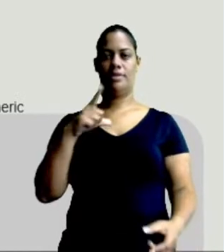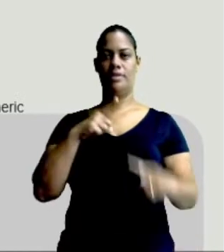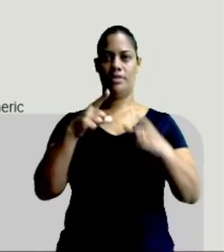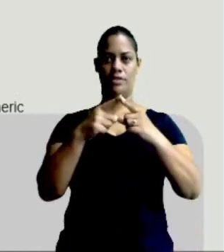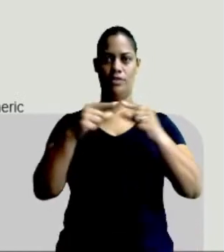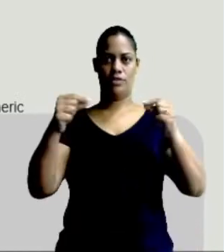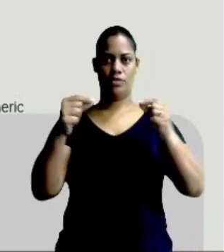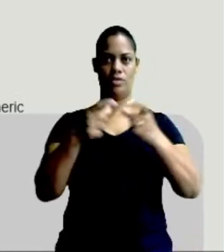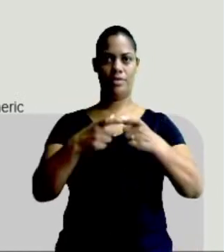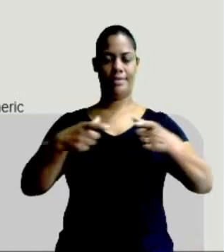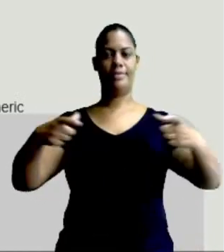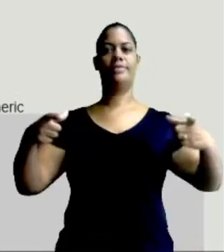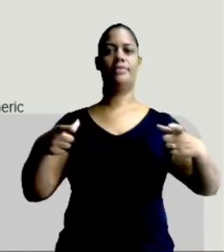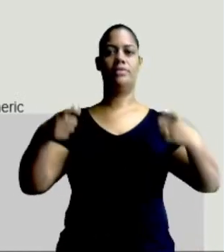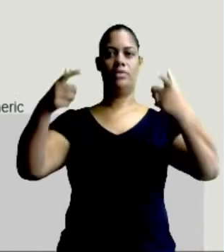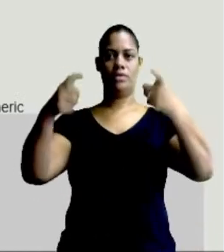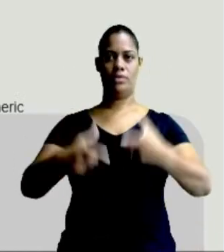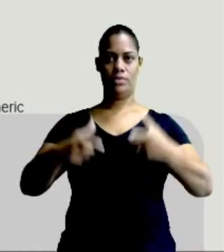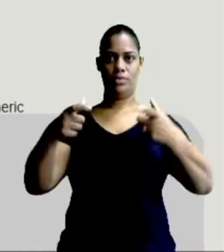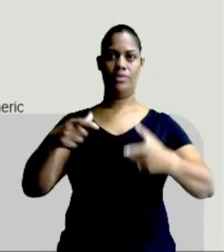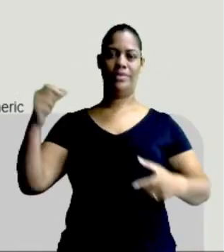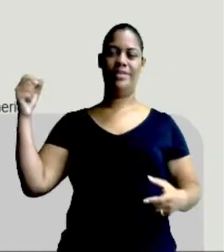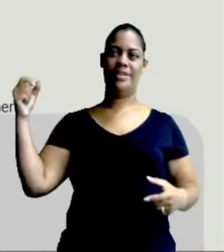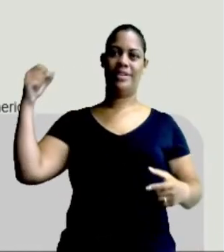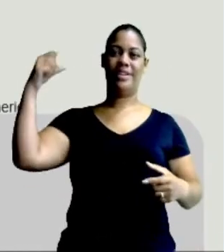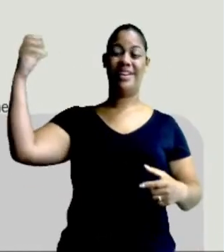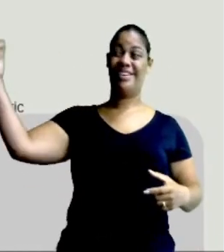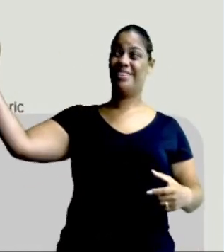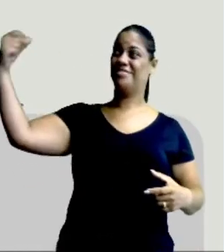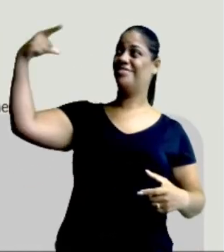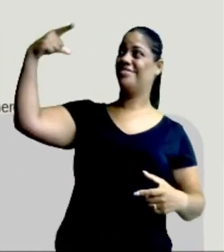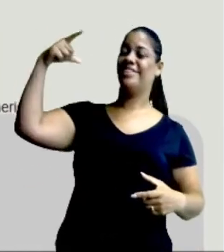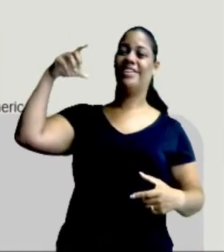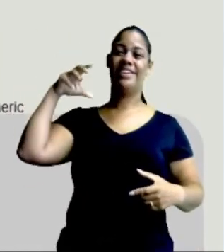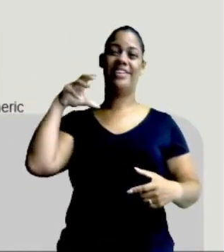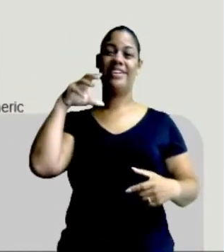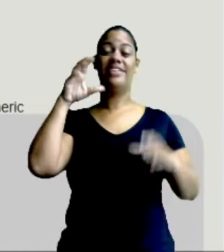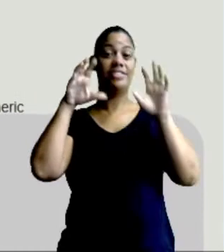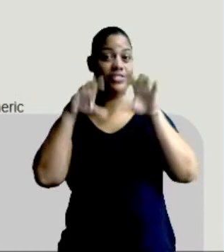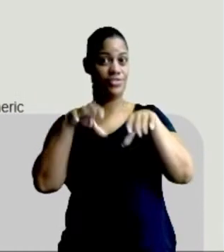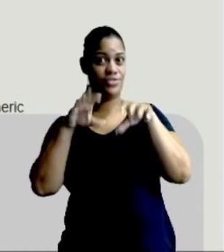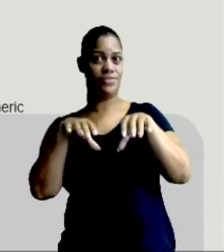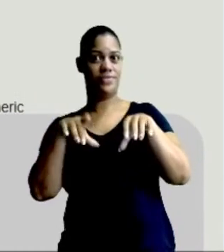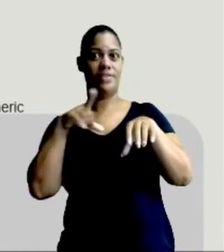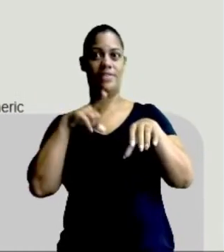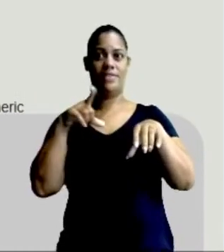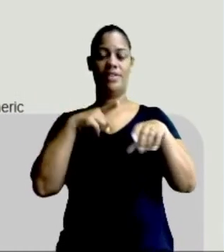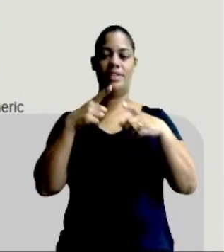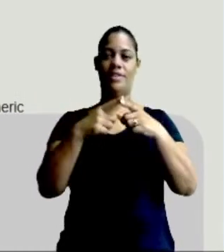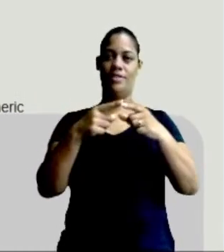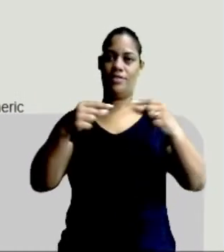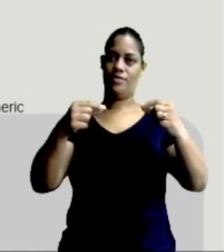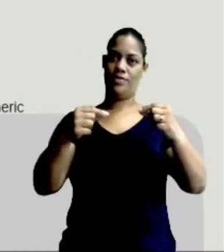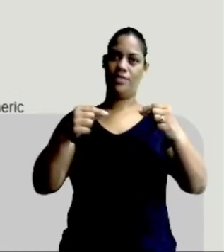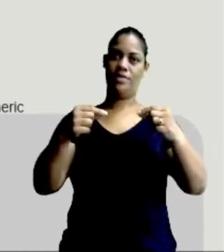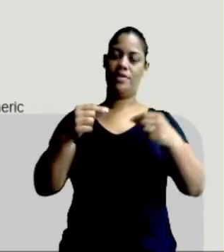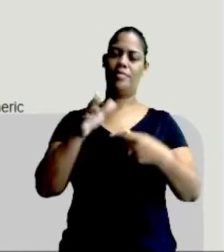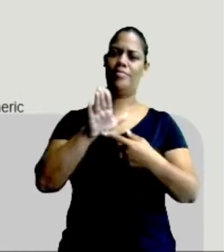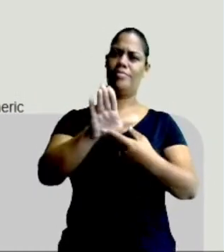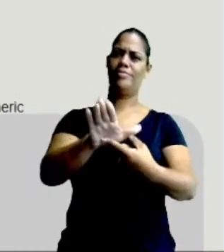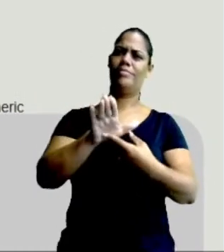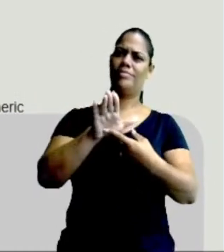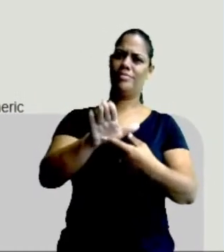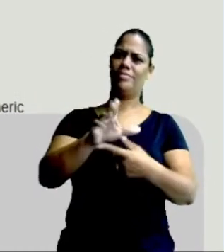largas, típicas de região de clima tropical úmido e equatorial. A largura das folhas permite